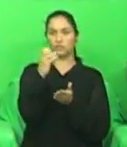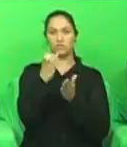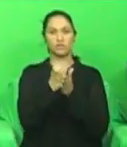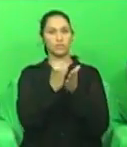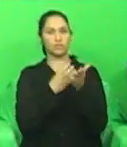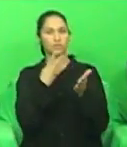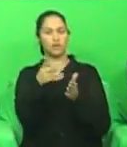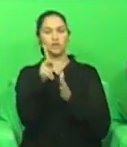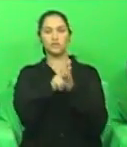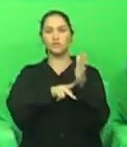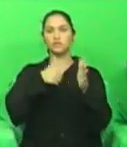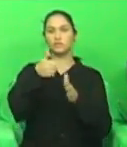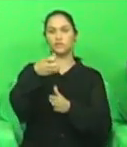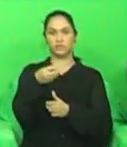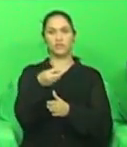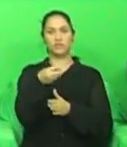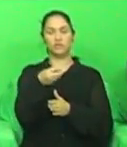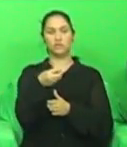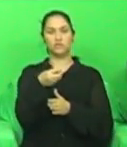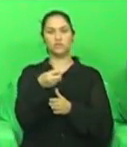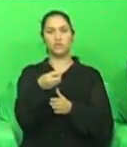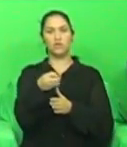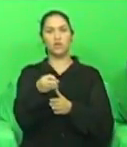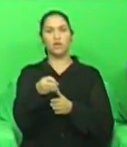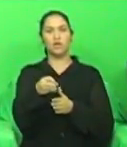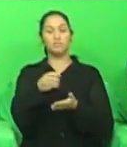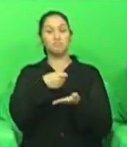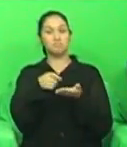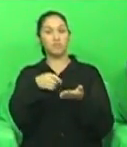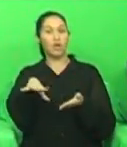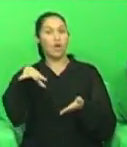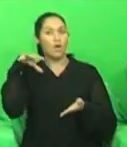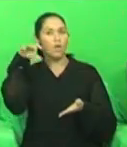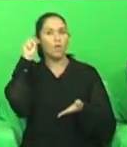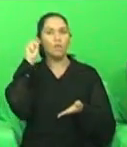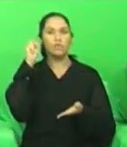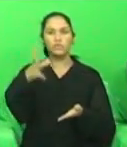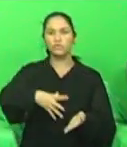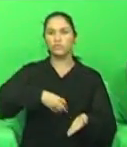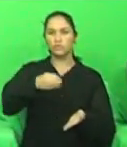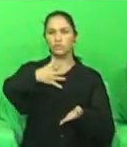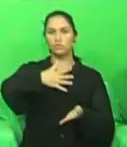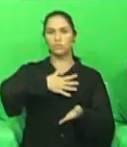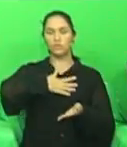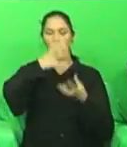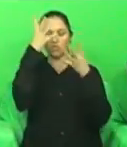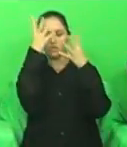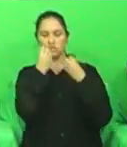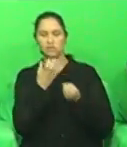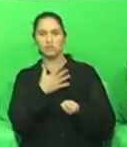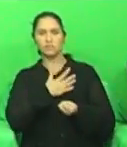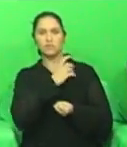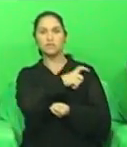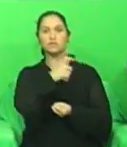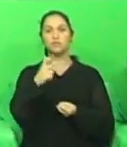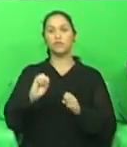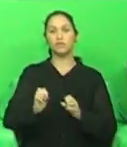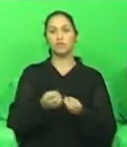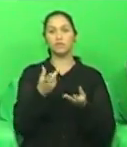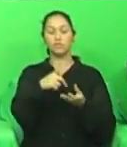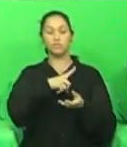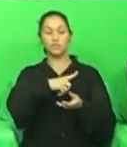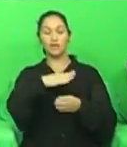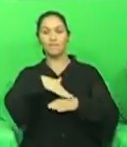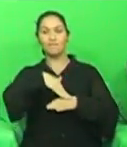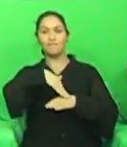seguinte houve filho meu e aceita as minhas palavras e 7 multiplicaram os anos de vida